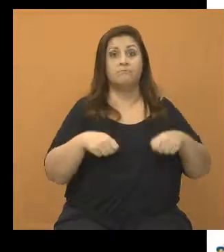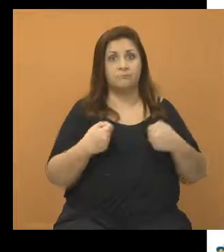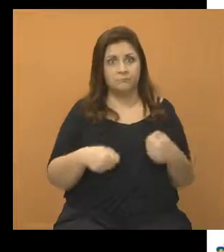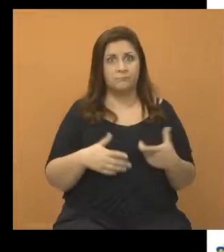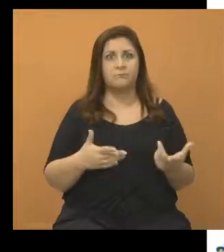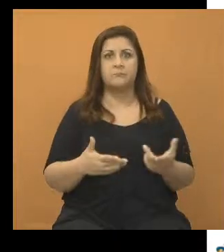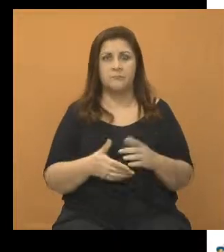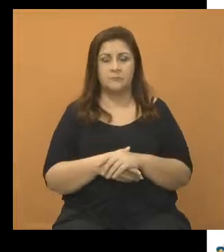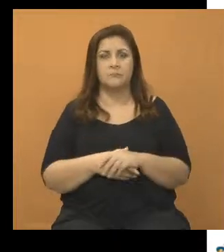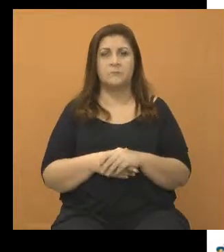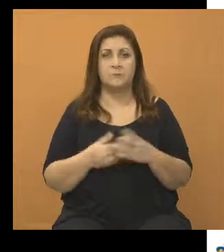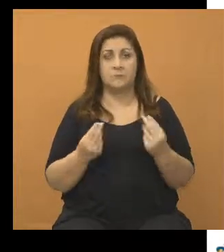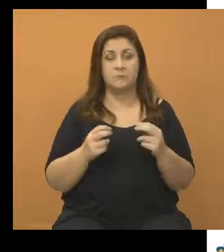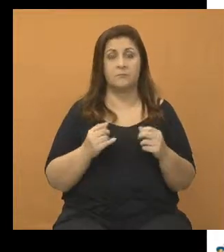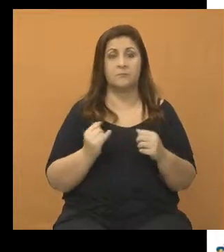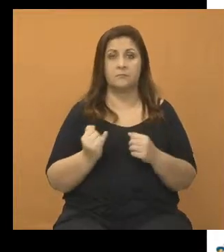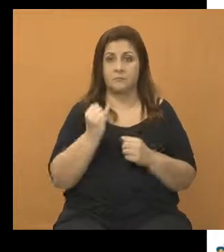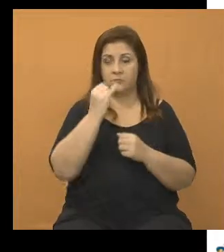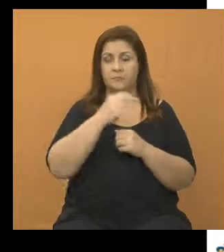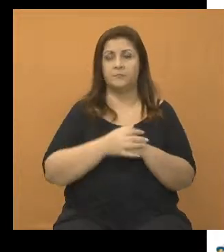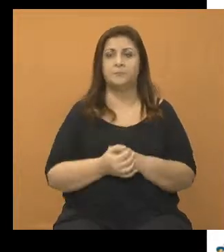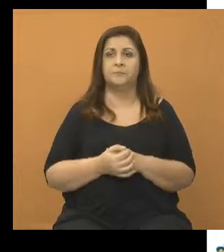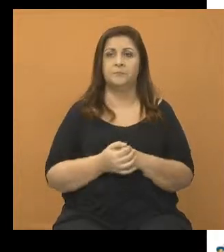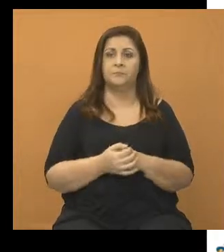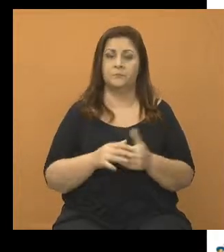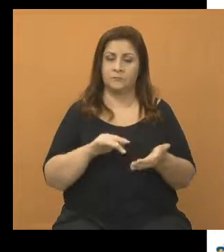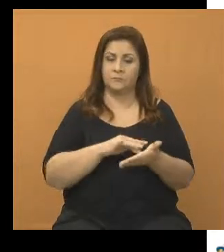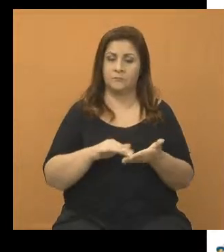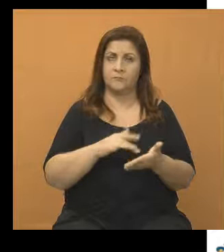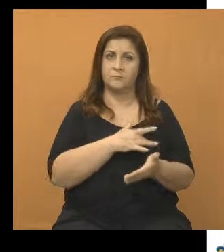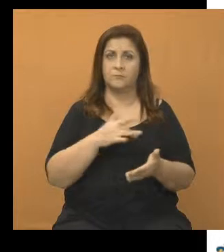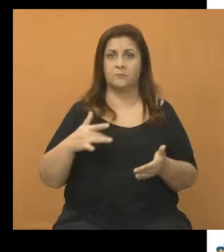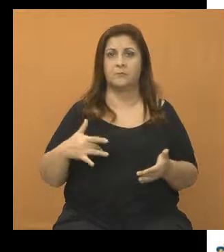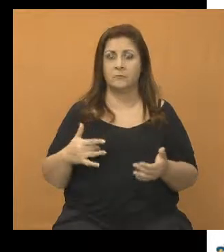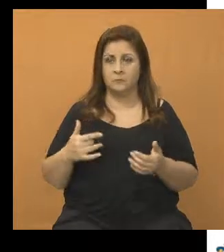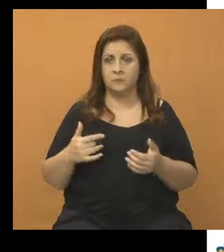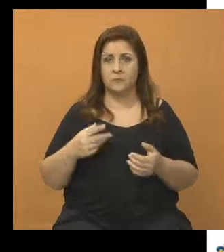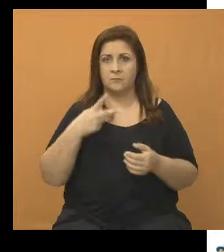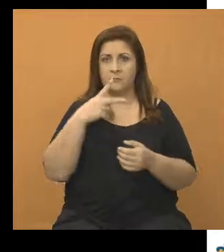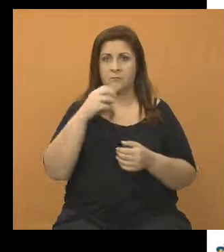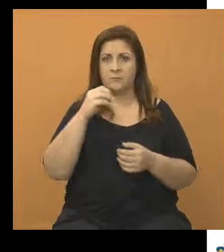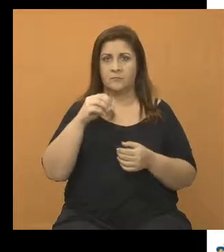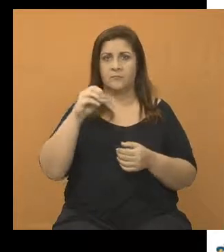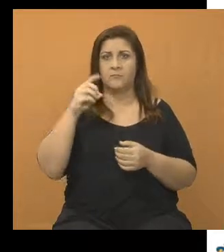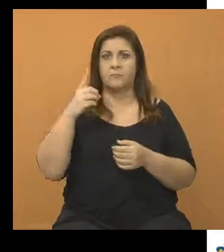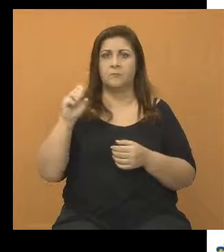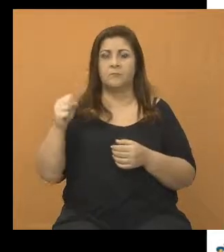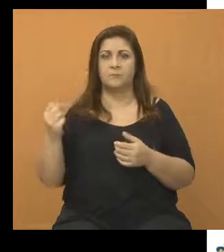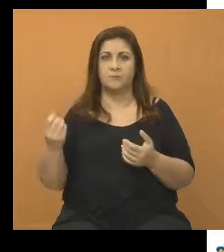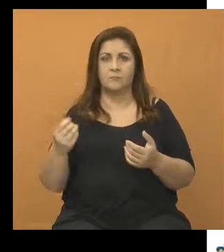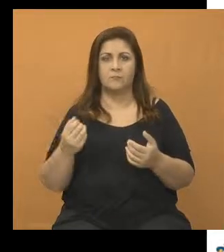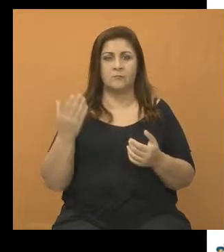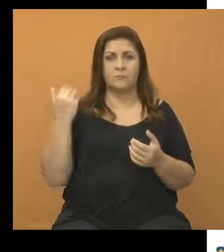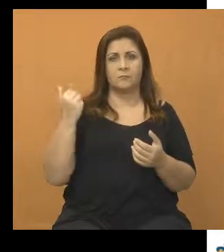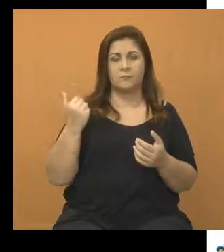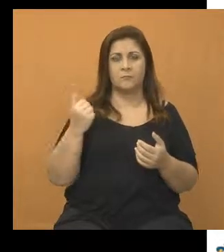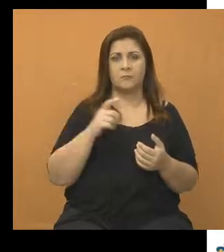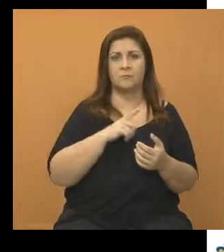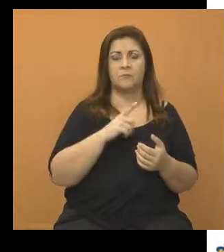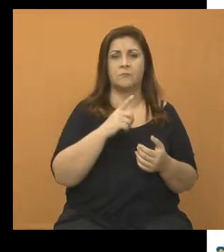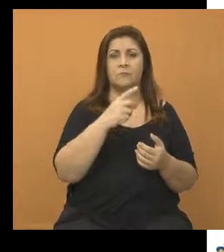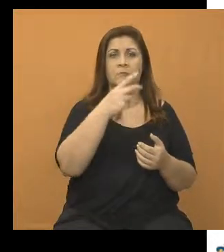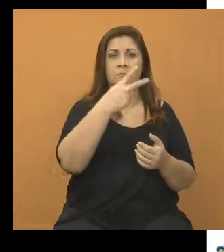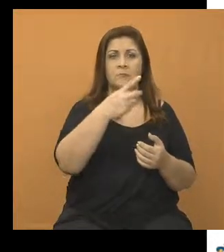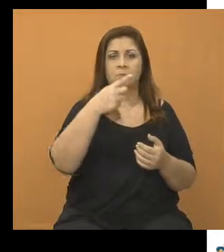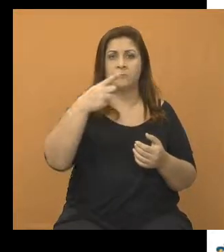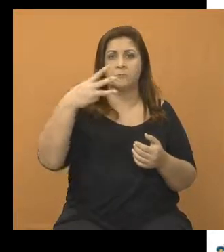viu desse pronto-socorro. Então, a Secretaria de Saúde, que em 2018 tinha fixado 213